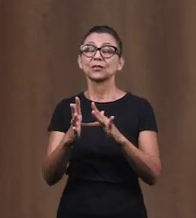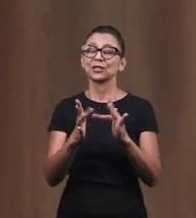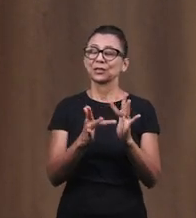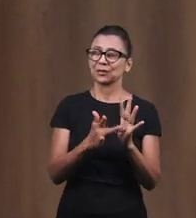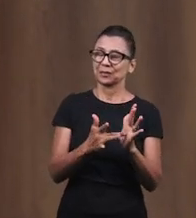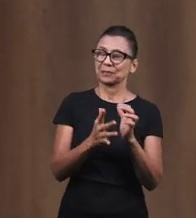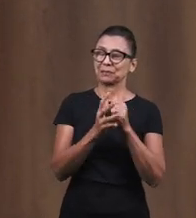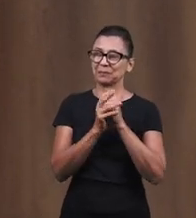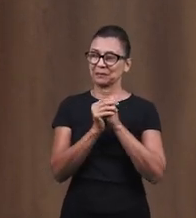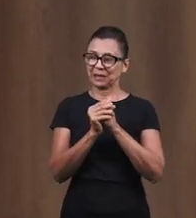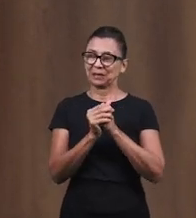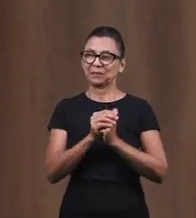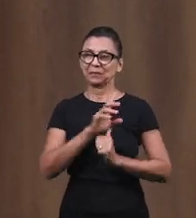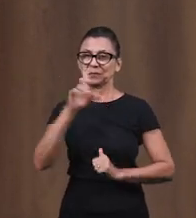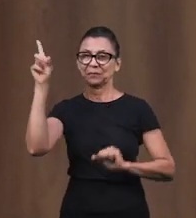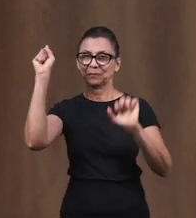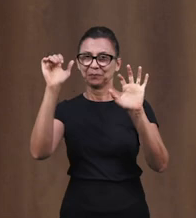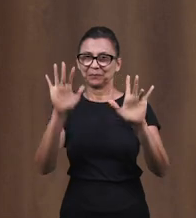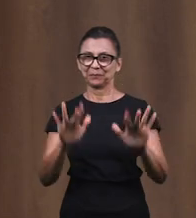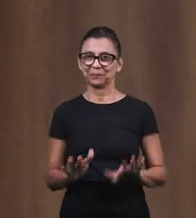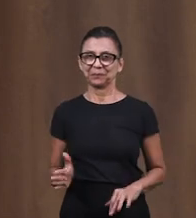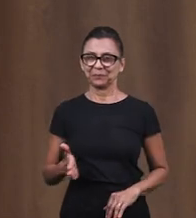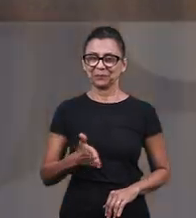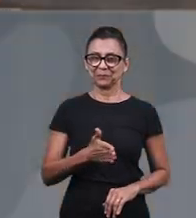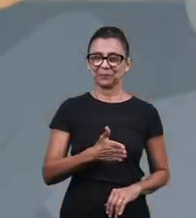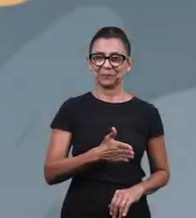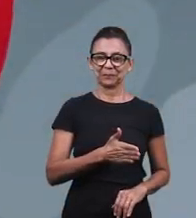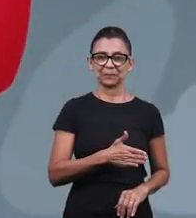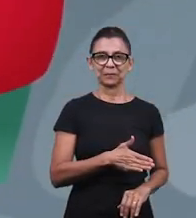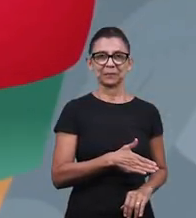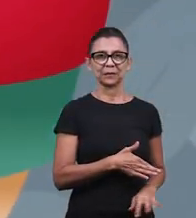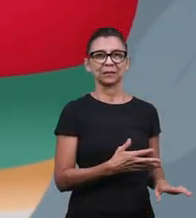da volta de Jesus. Amém? Que o Senhor nos abençoe.